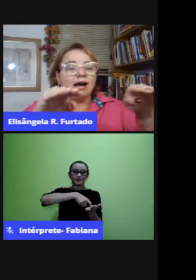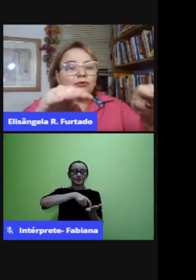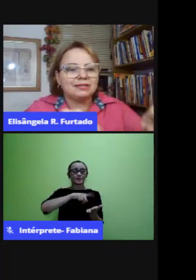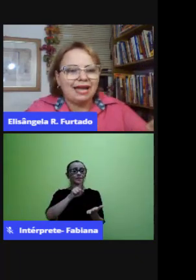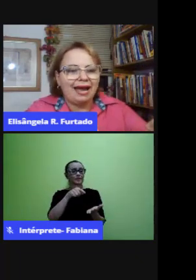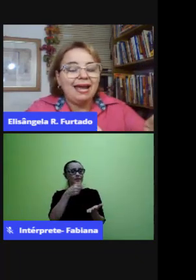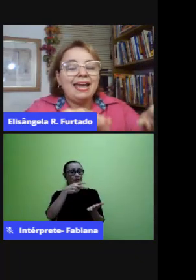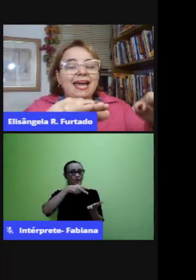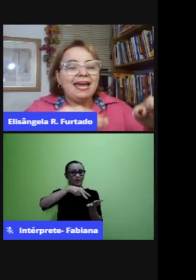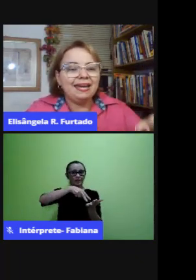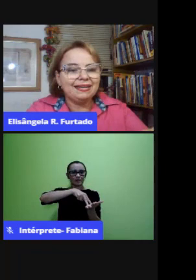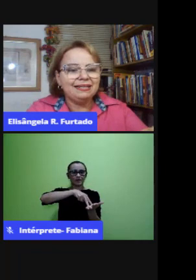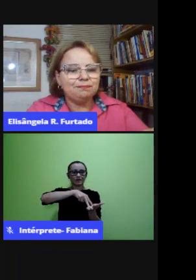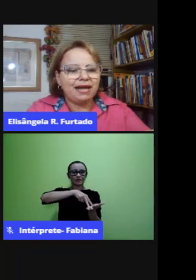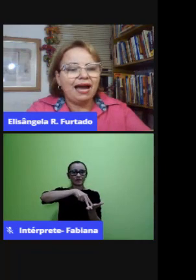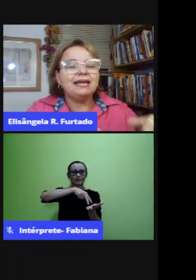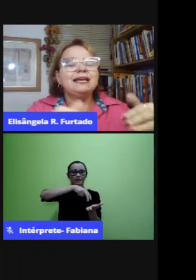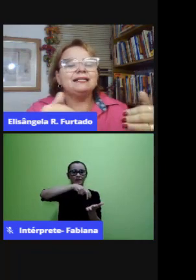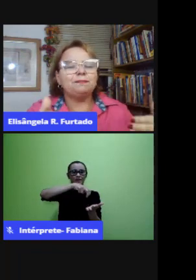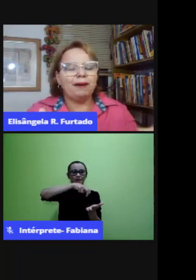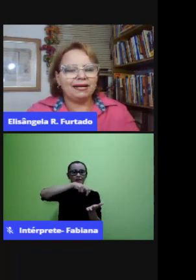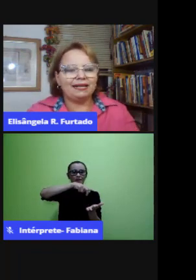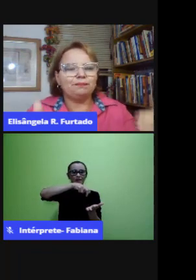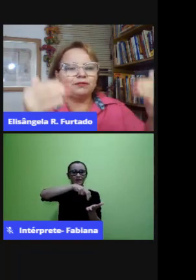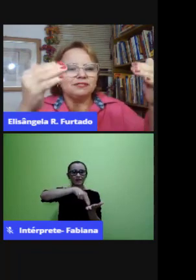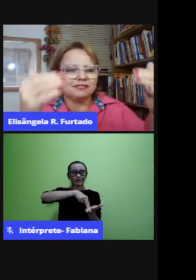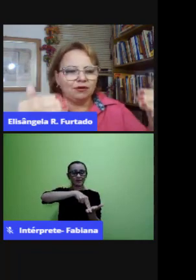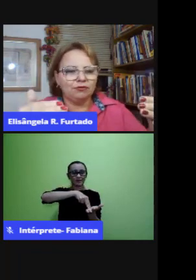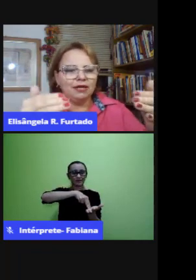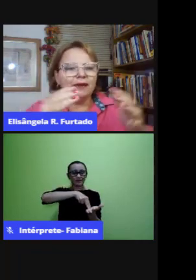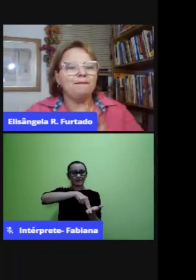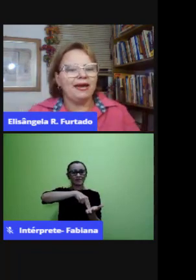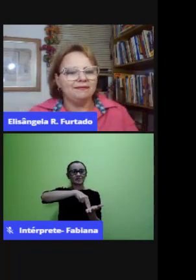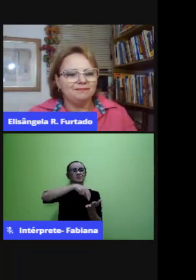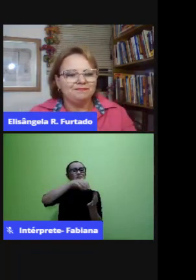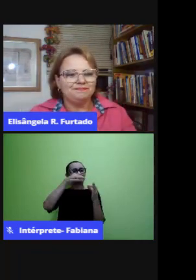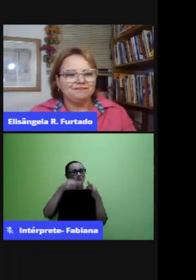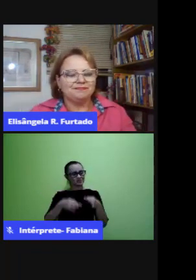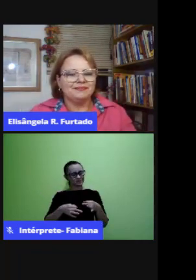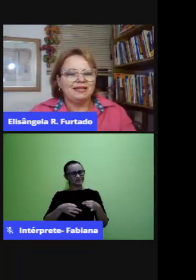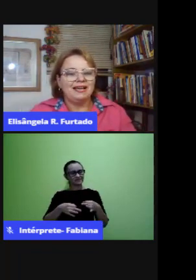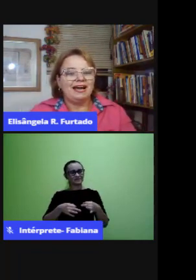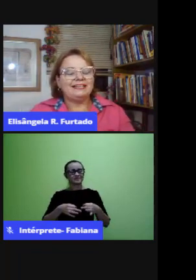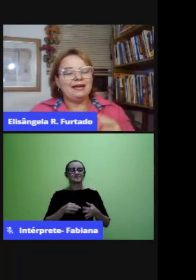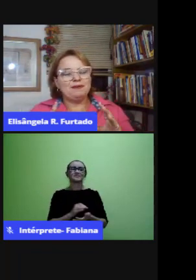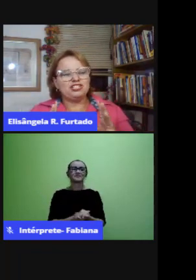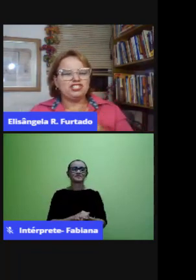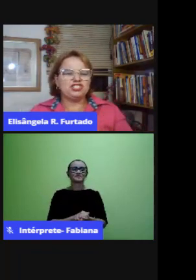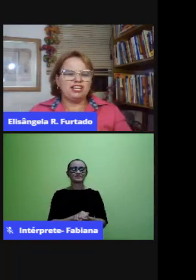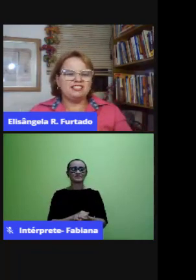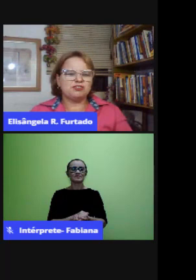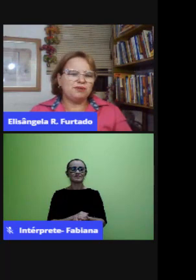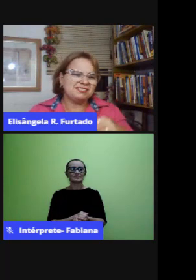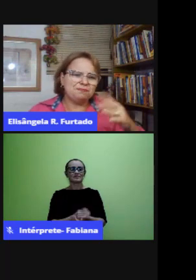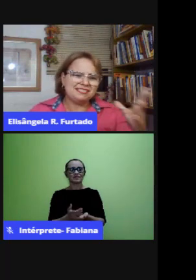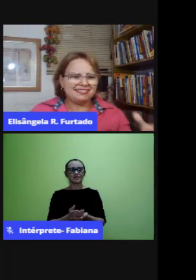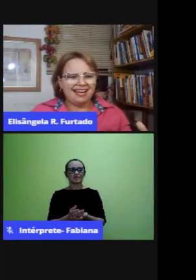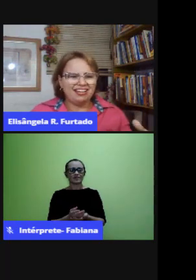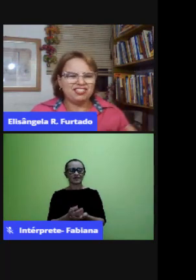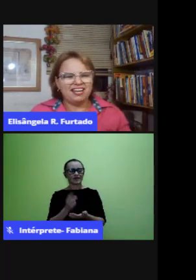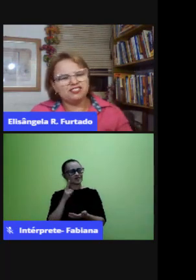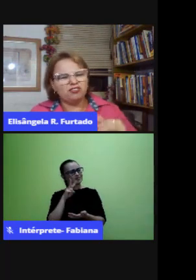chão, saltar, equilibrar e ainda parar na posição em pé. De repente a gente olha isso como